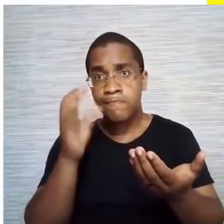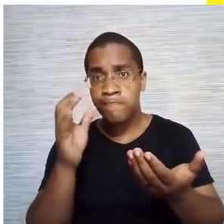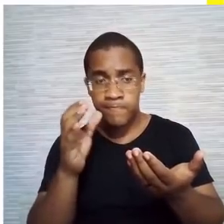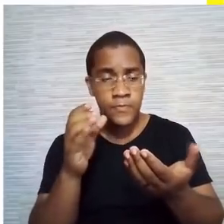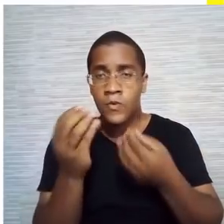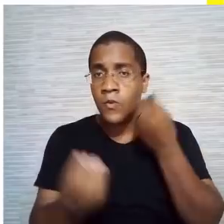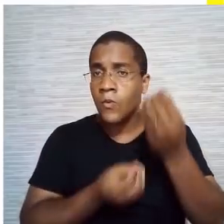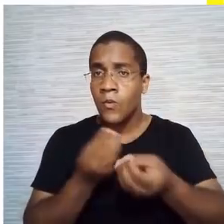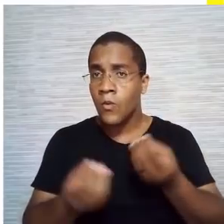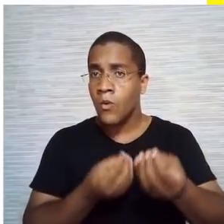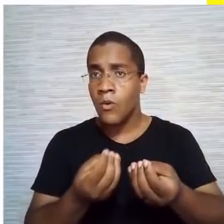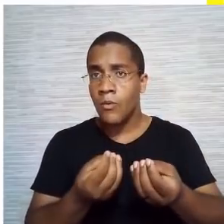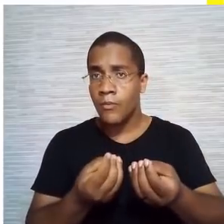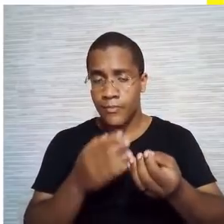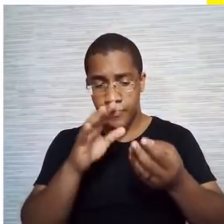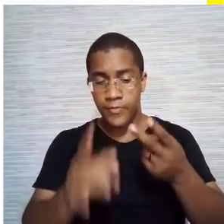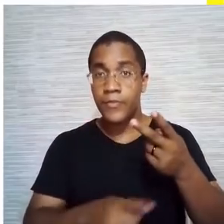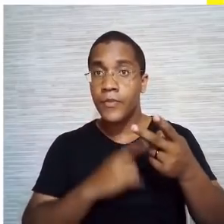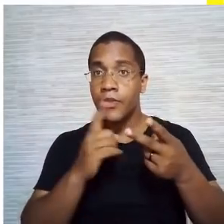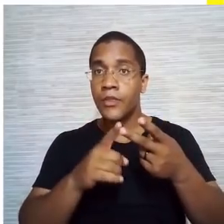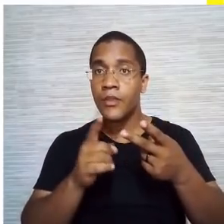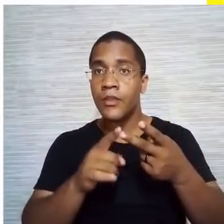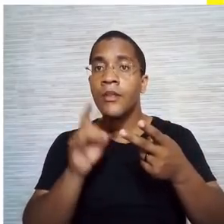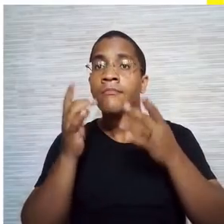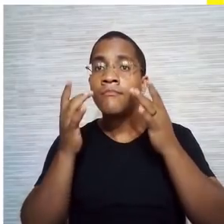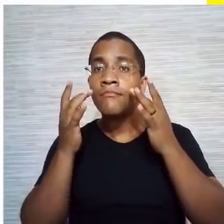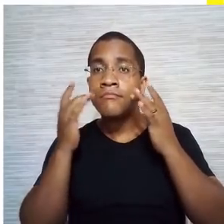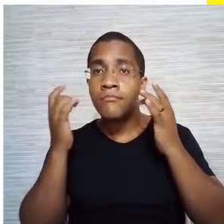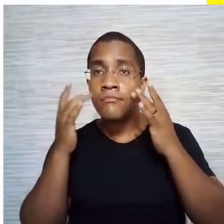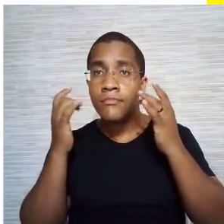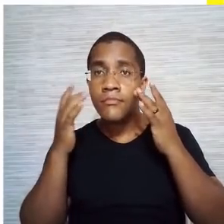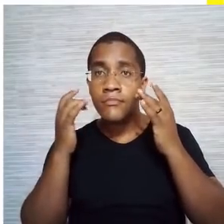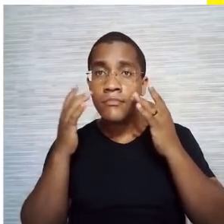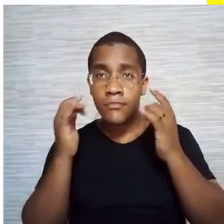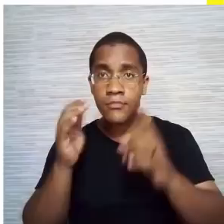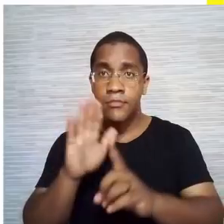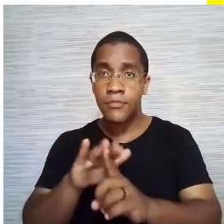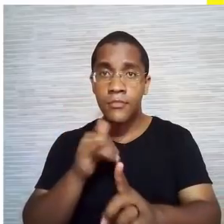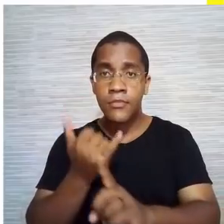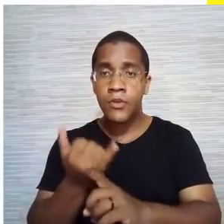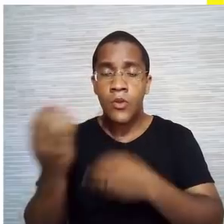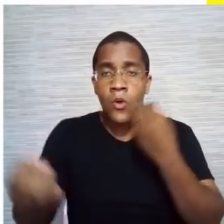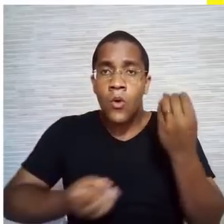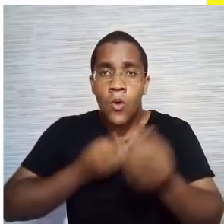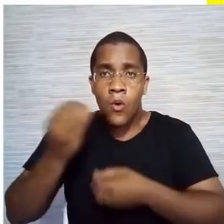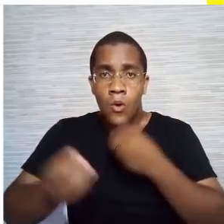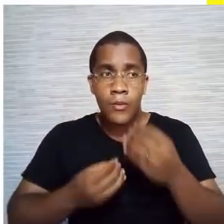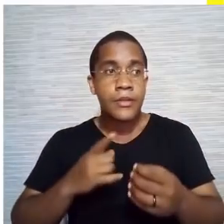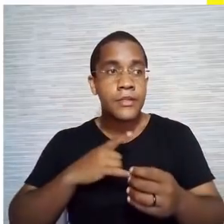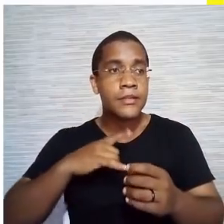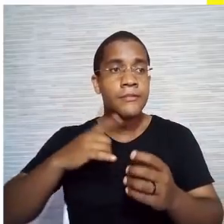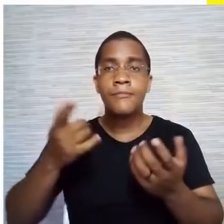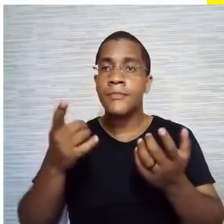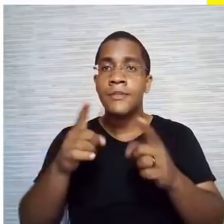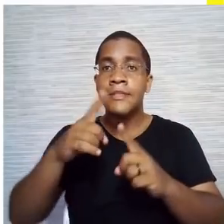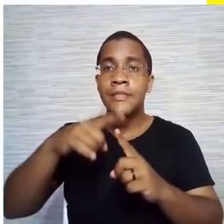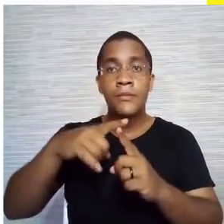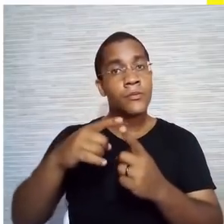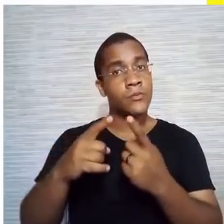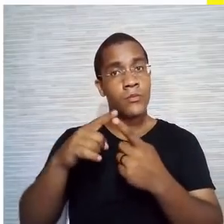científica sobre este assunto. O segundo é a dramatização sobre o bullying. Então nós temos dois